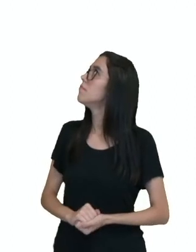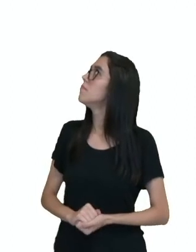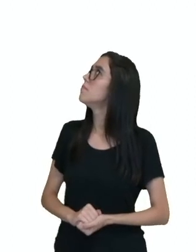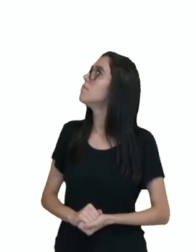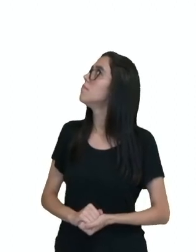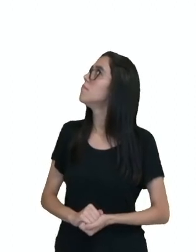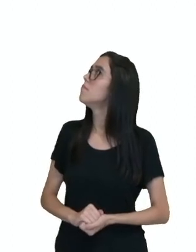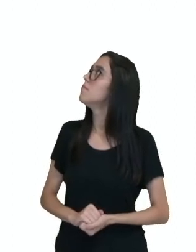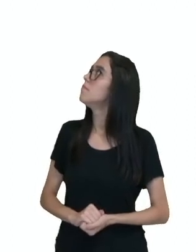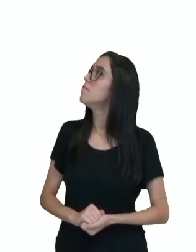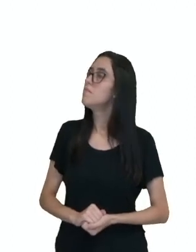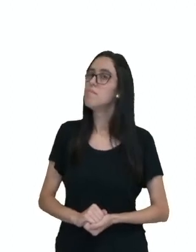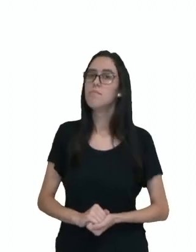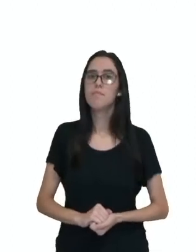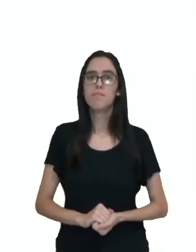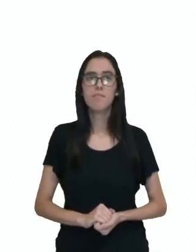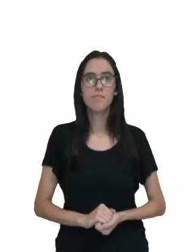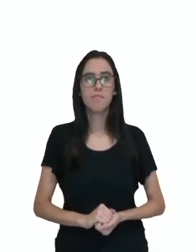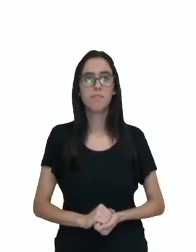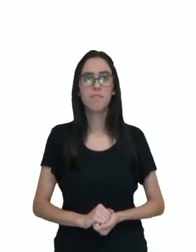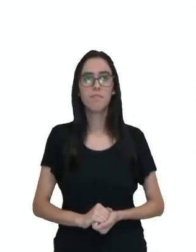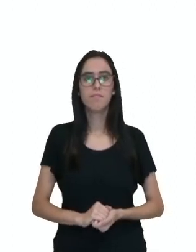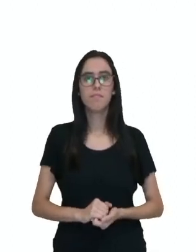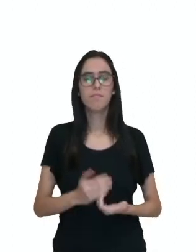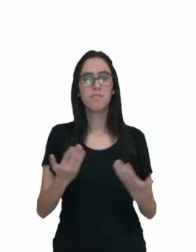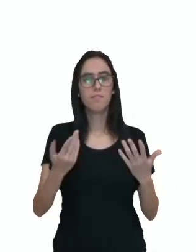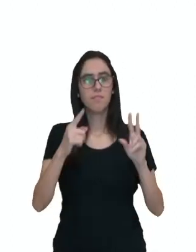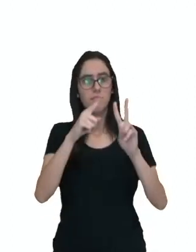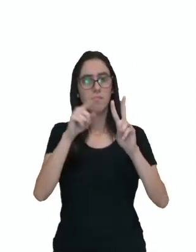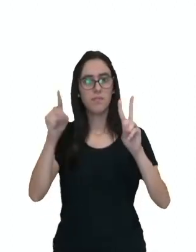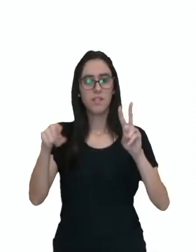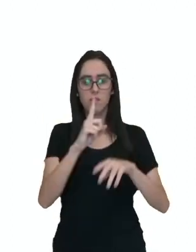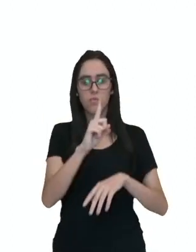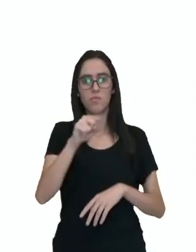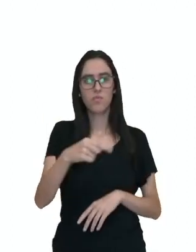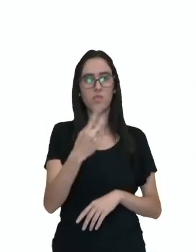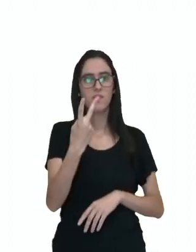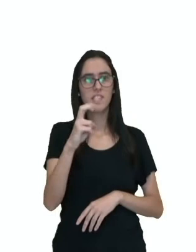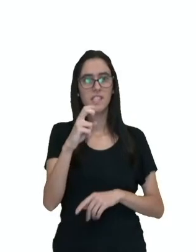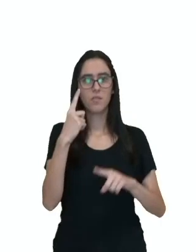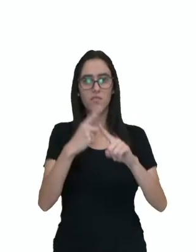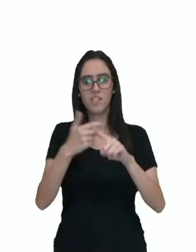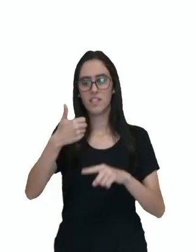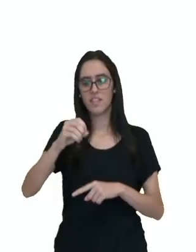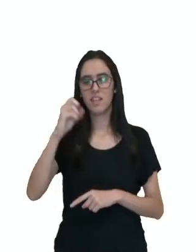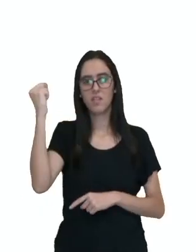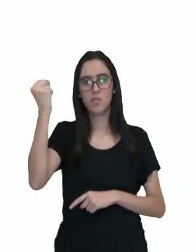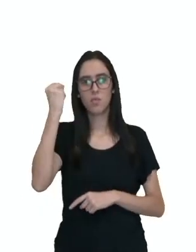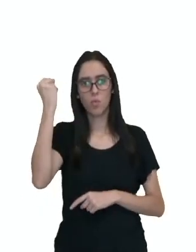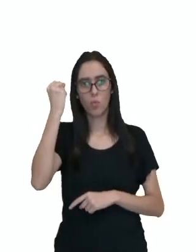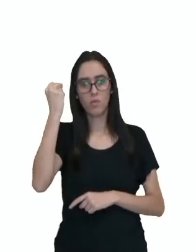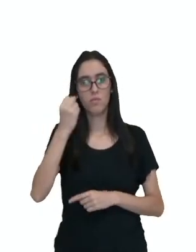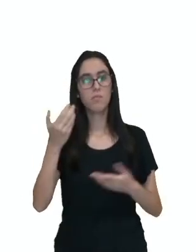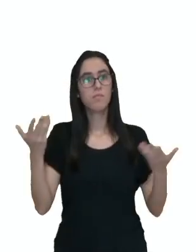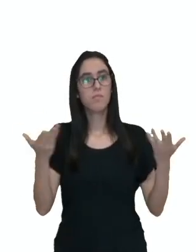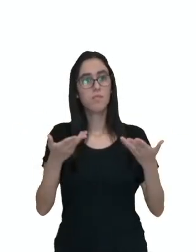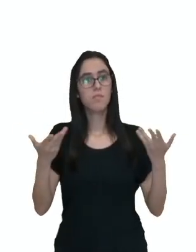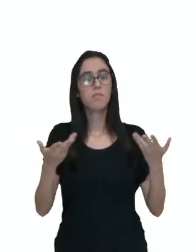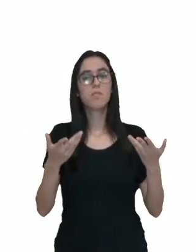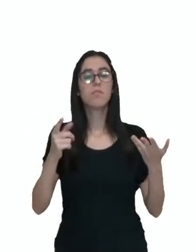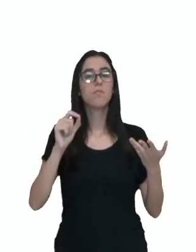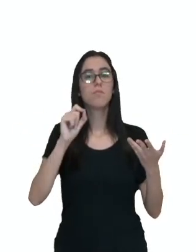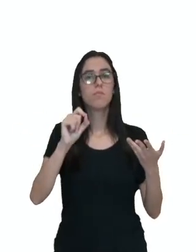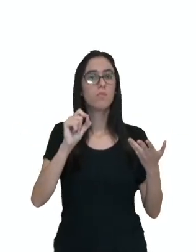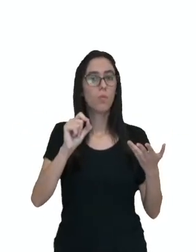certo? Eu achei 1,25 e ali, no caso, eu vou trabalhar com a outra relação. Conserva a base e subtrai os expoentes.